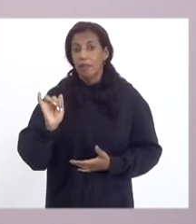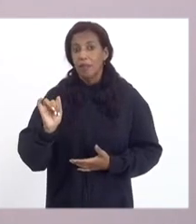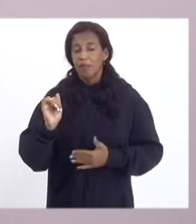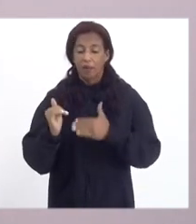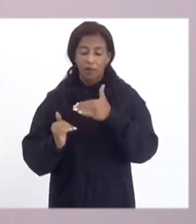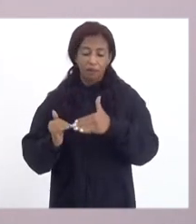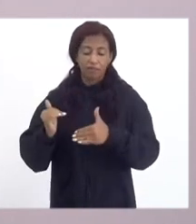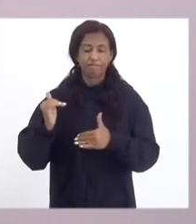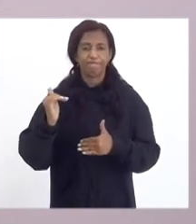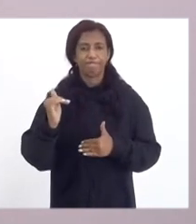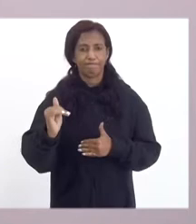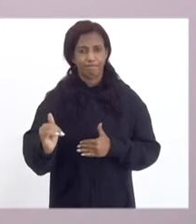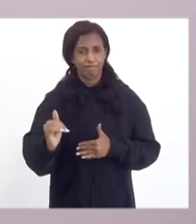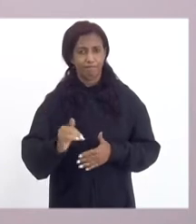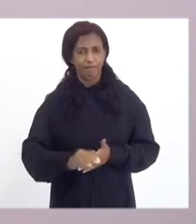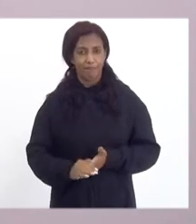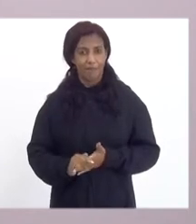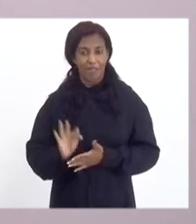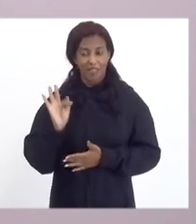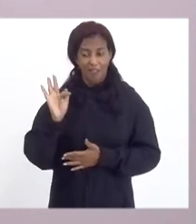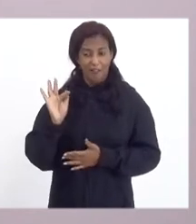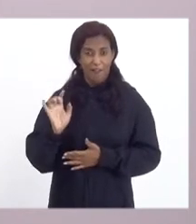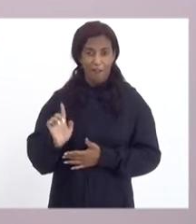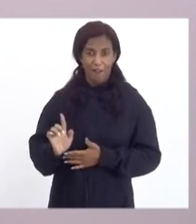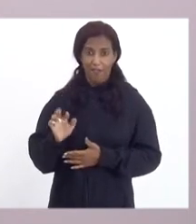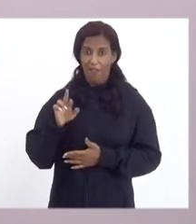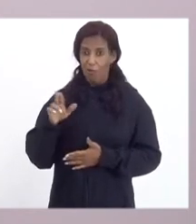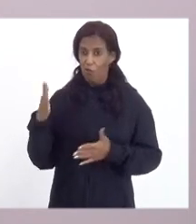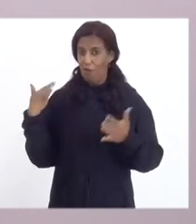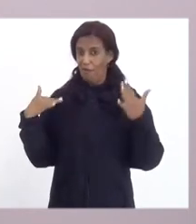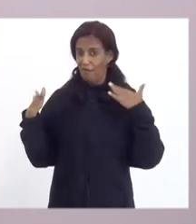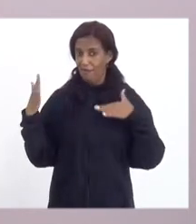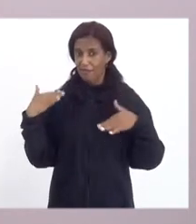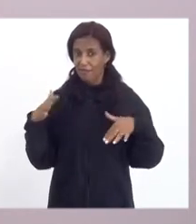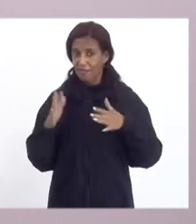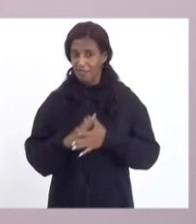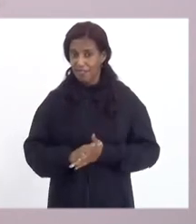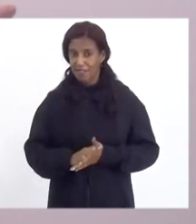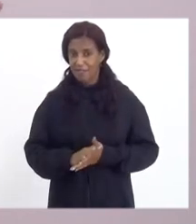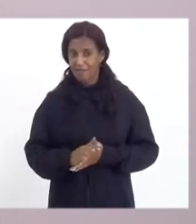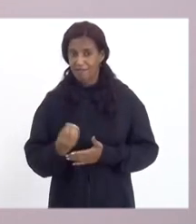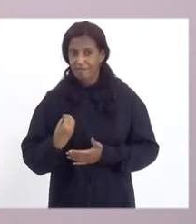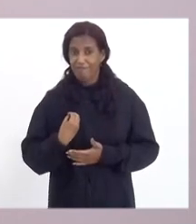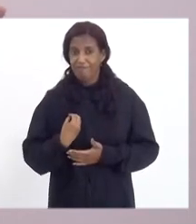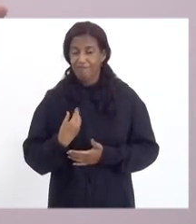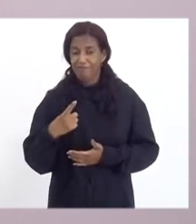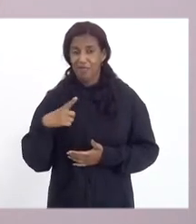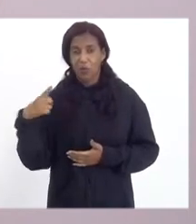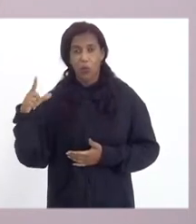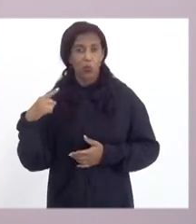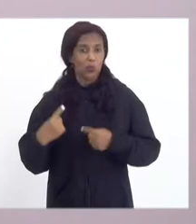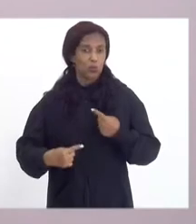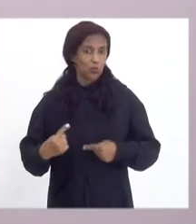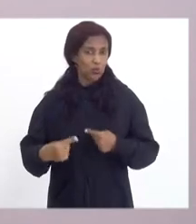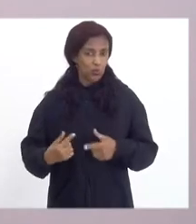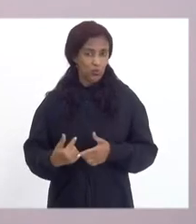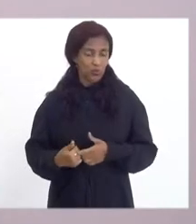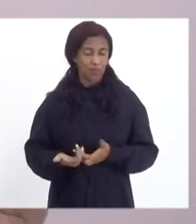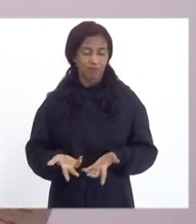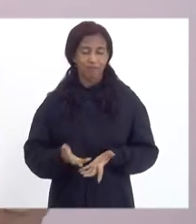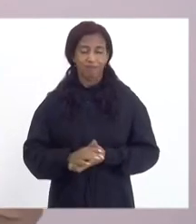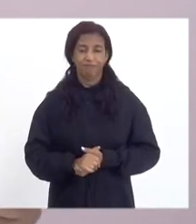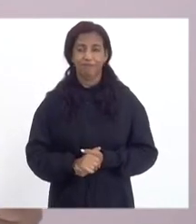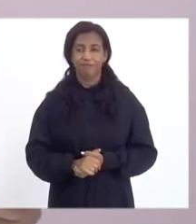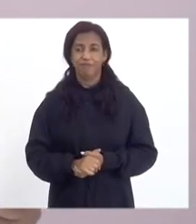além. Fé não é lazer, né? Não é, também não é convivência. Enfim, tem uma outra discussão. Eu não vou ampliar